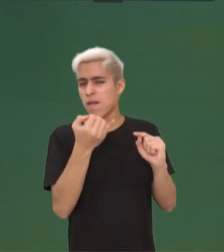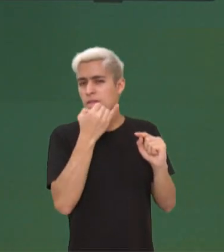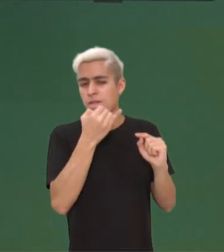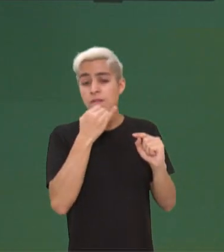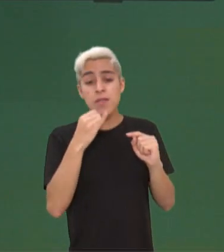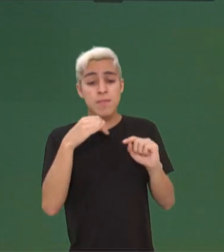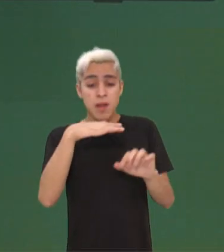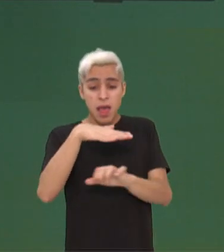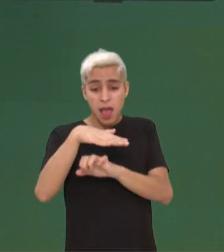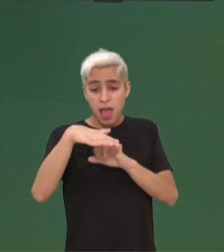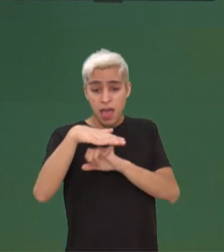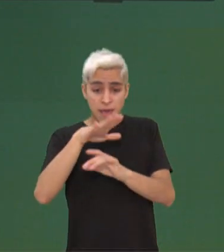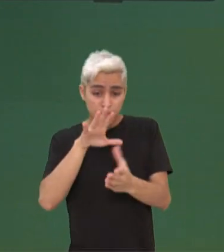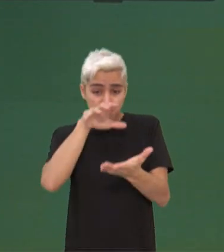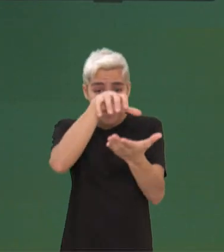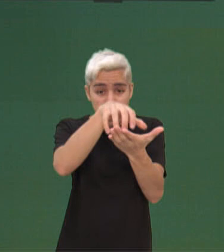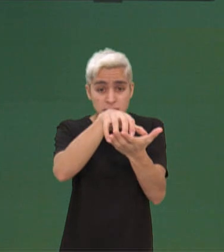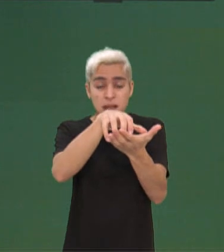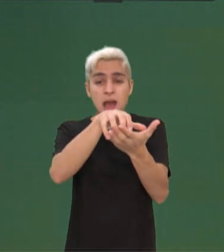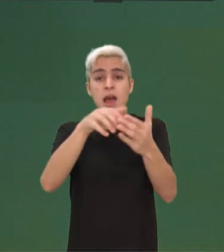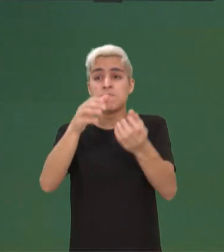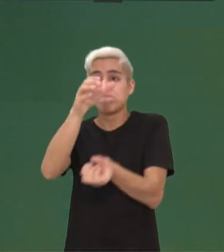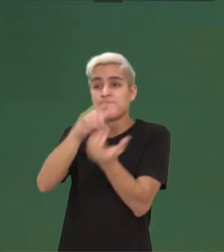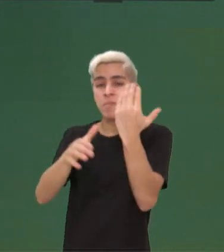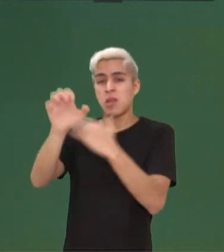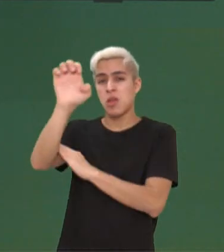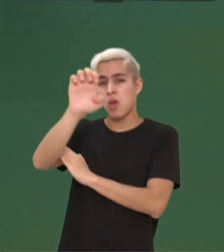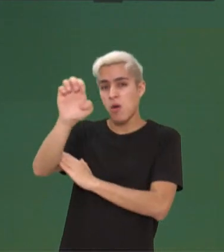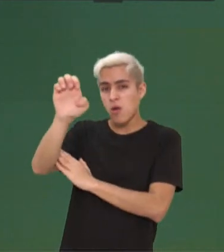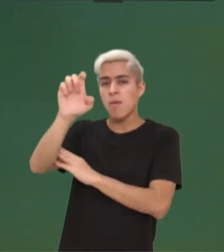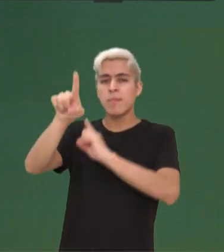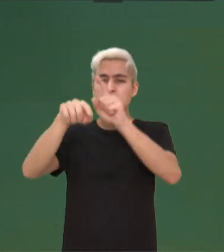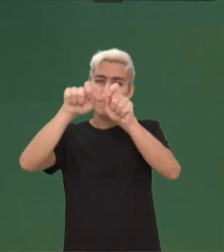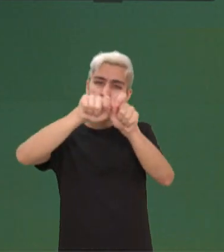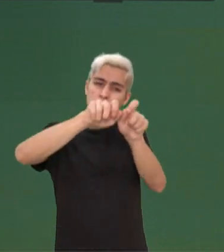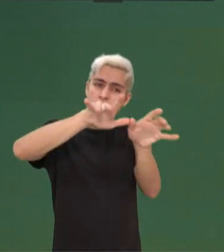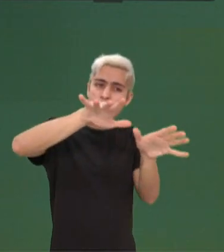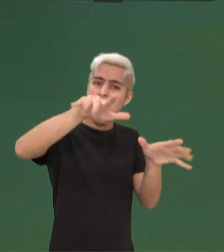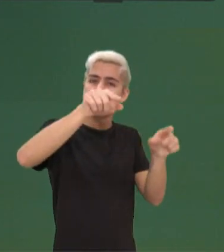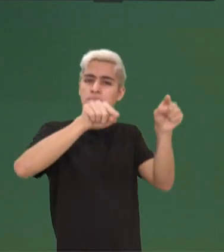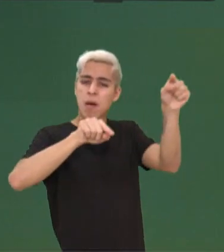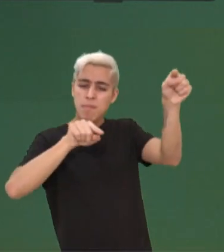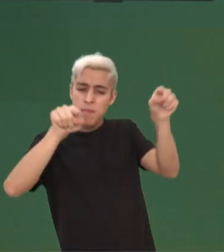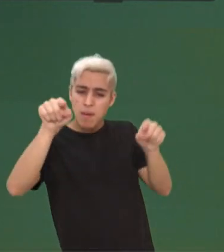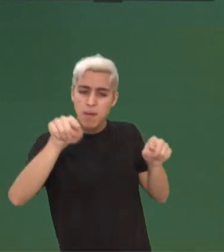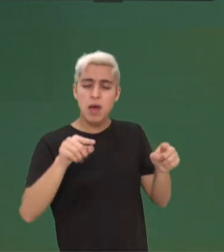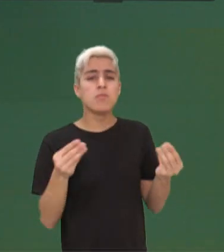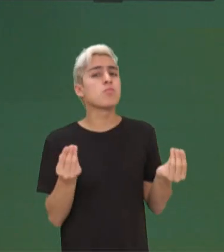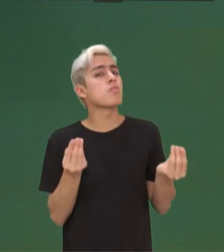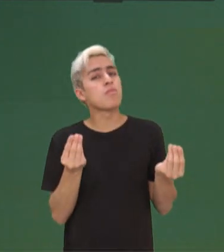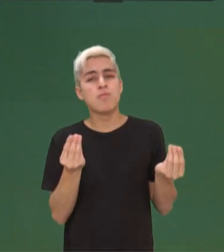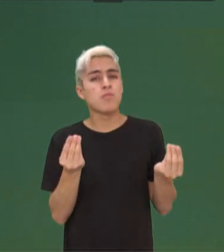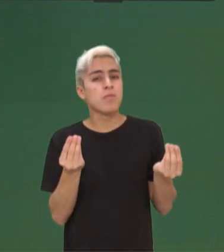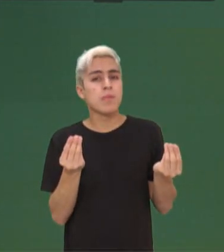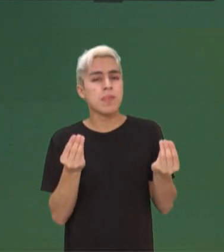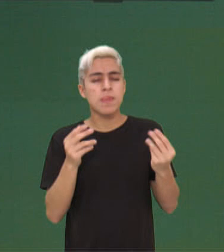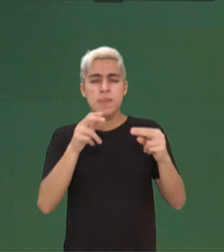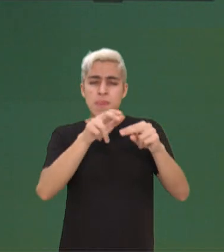da indústria, por exemplo, na Europa, depois em outras partes do mundo, ela se deu a partir